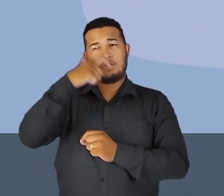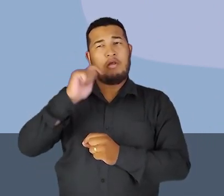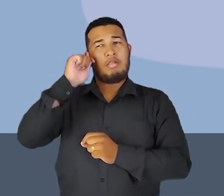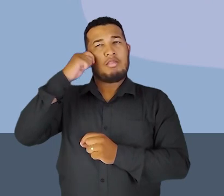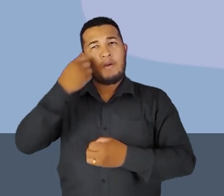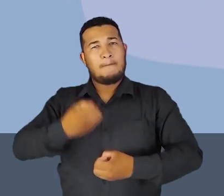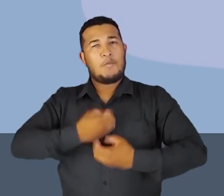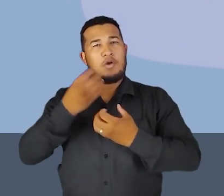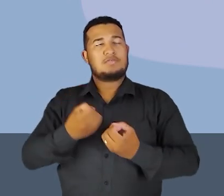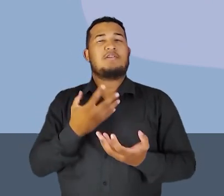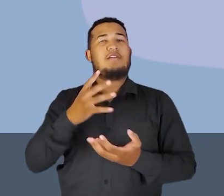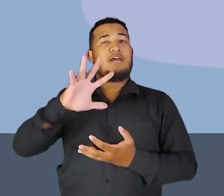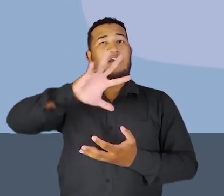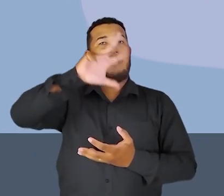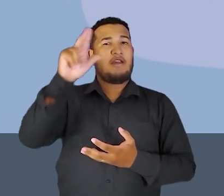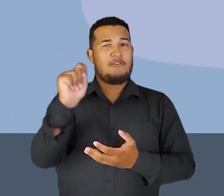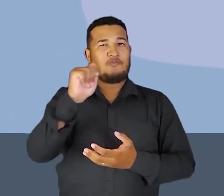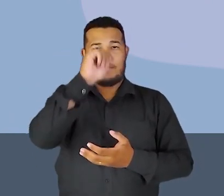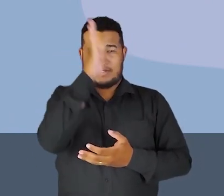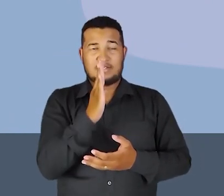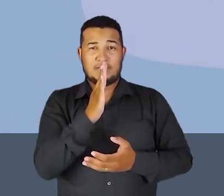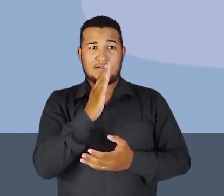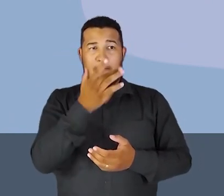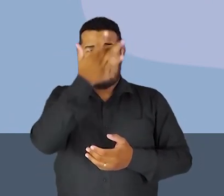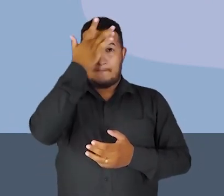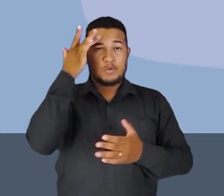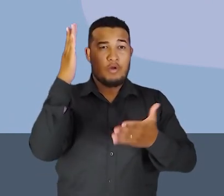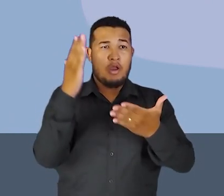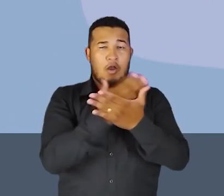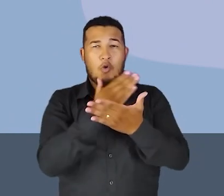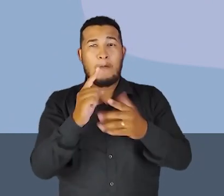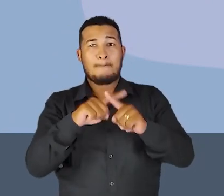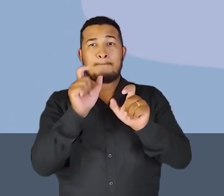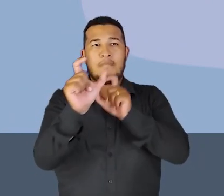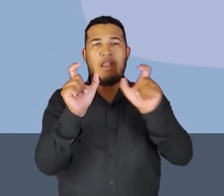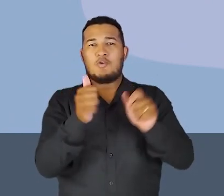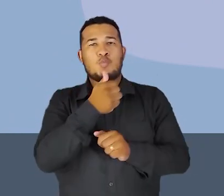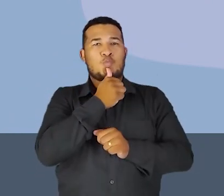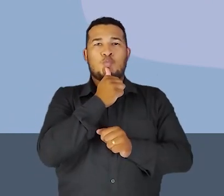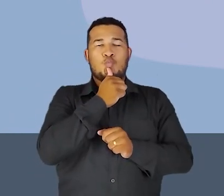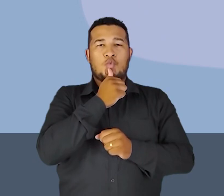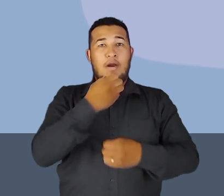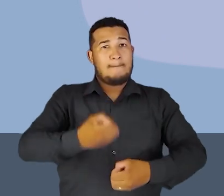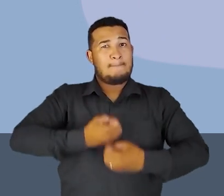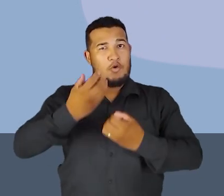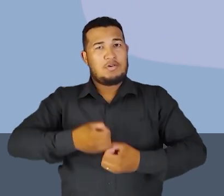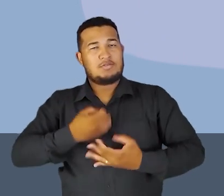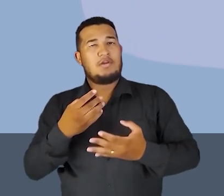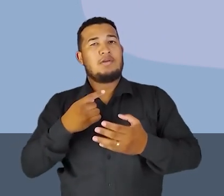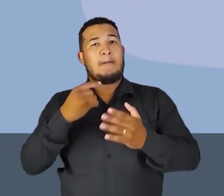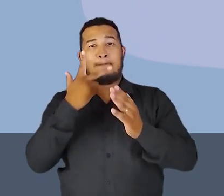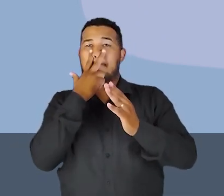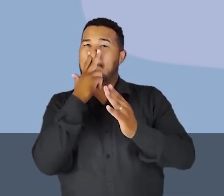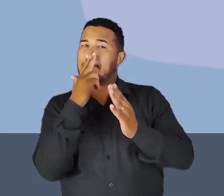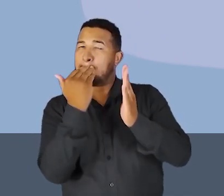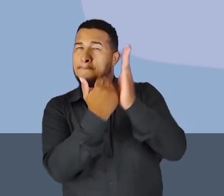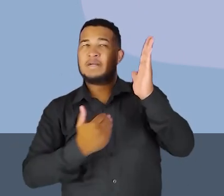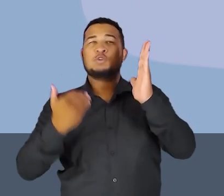Poesia Afro-Brasileira, Algumas Pessoas Sem Palavras, Poesias Além da